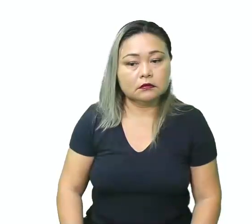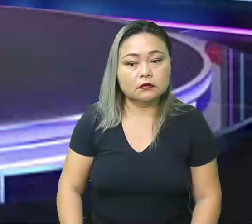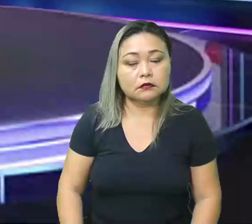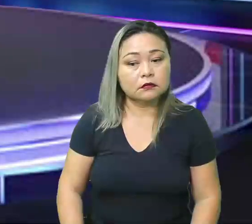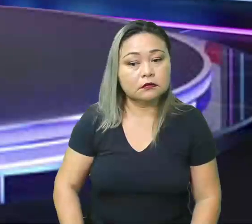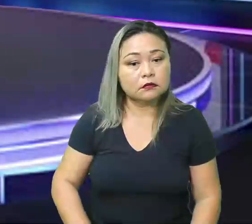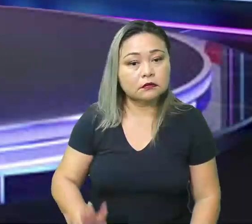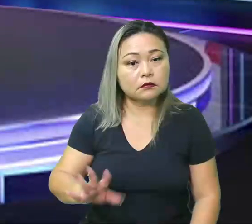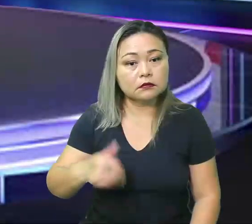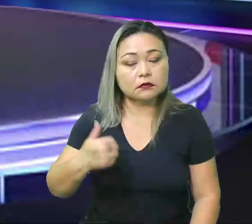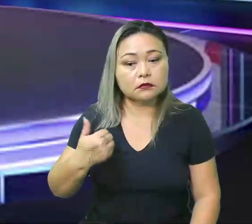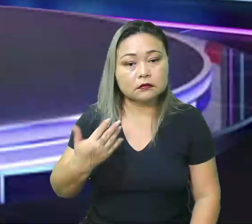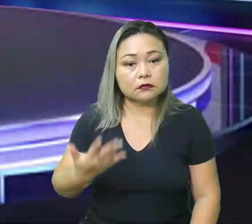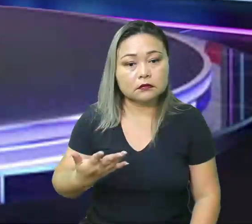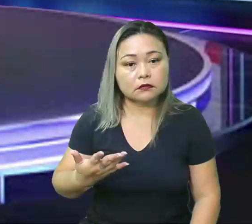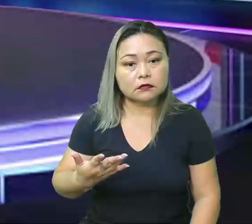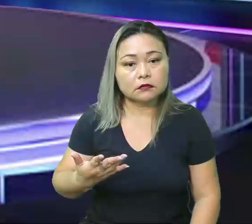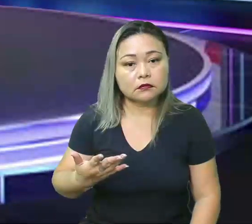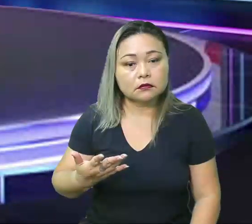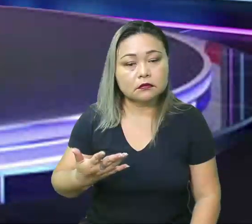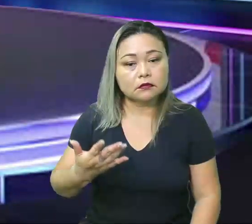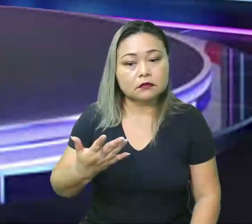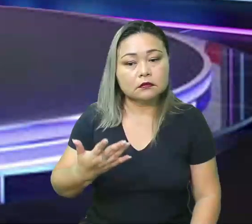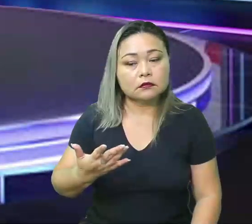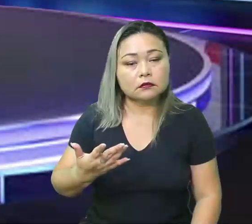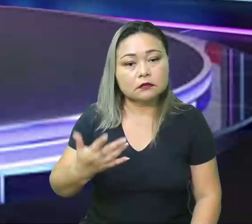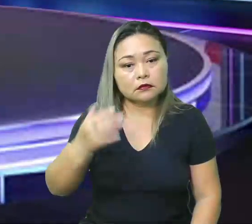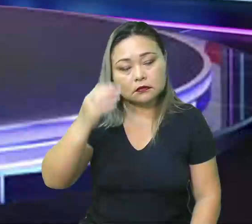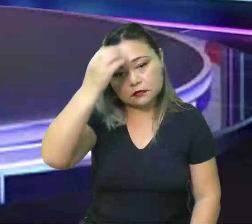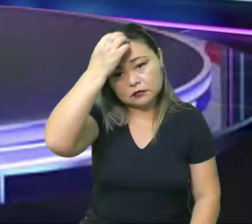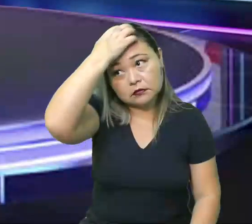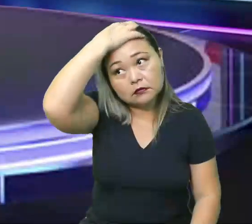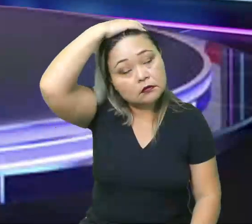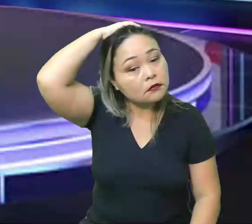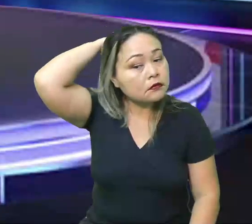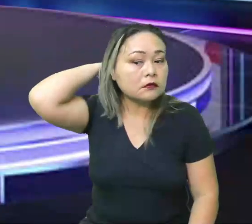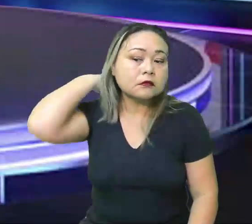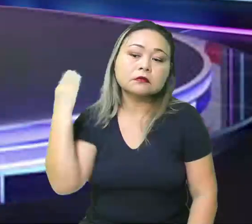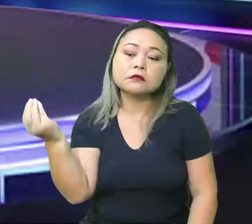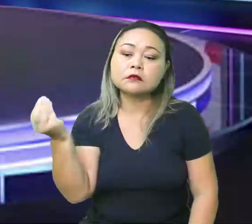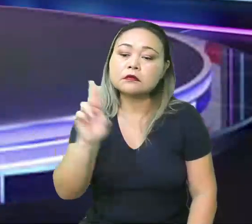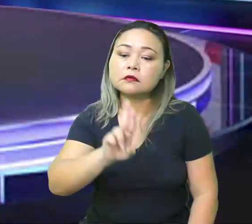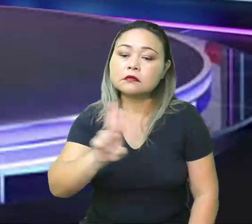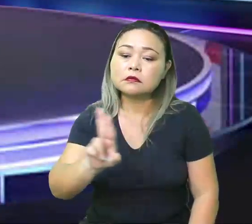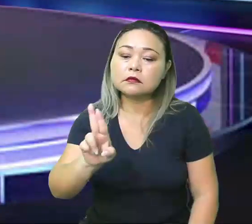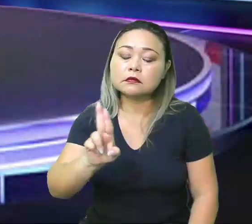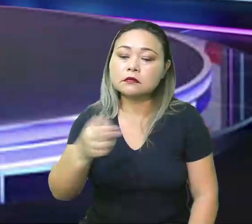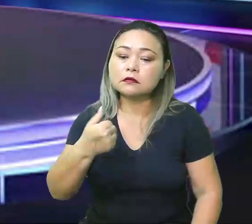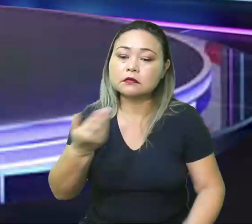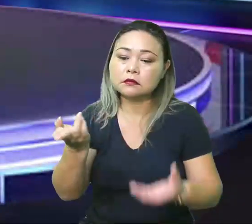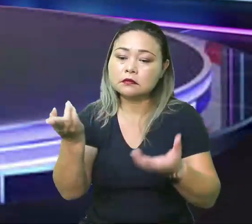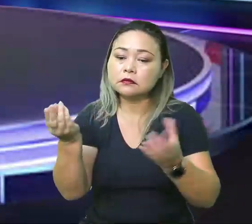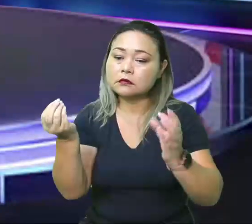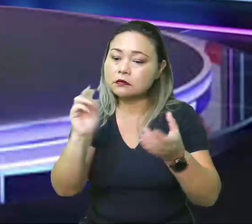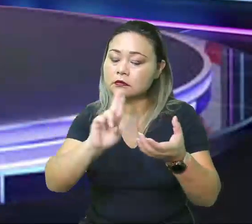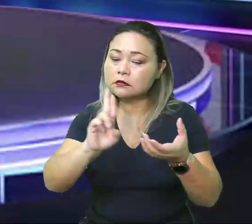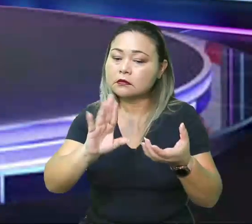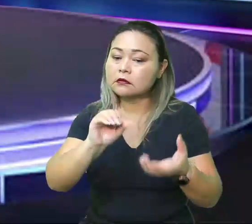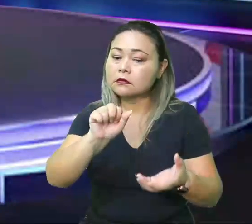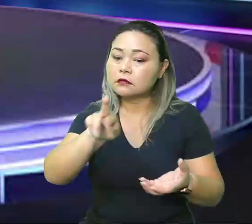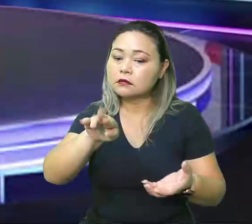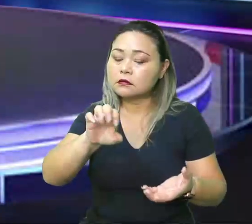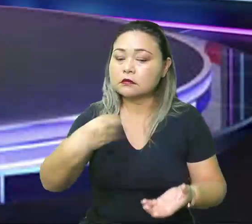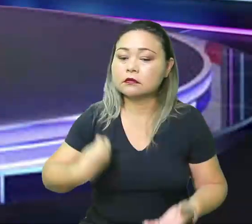Bom, a gente falou também, deixa eu voltar aqui um pouquinho, falou sobre classificação dos seres vivos e é importante a gente estar falando disso aqui,